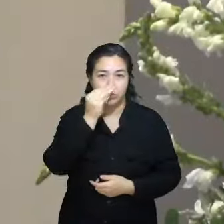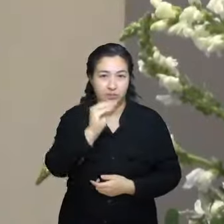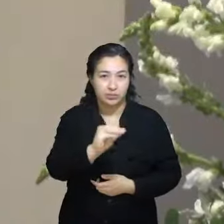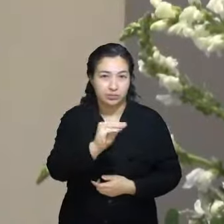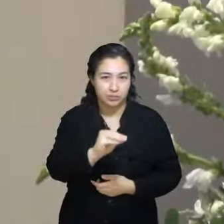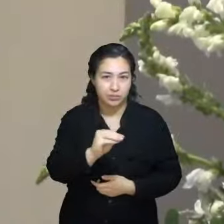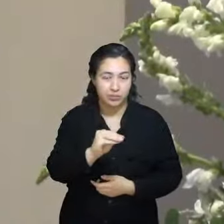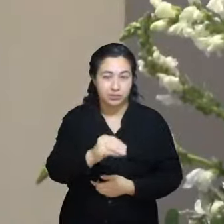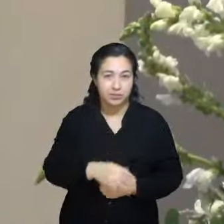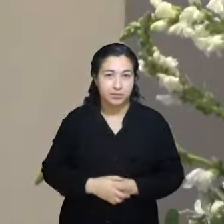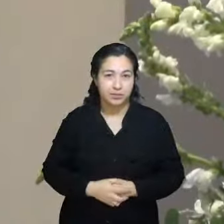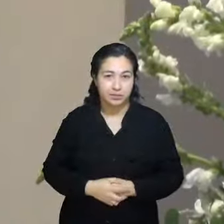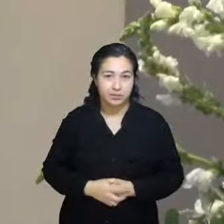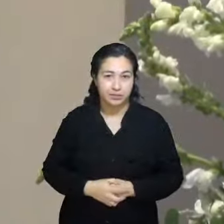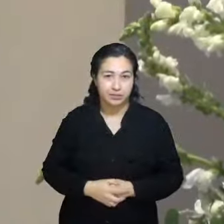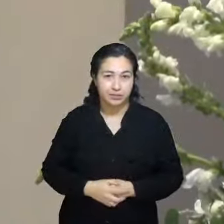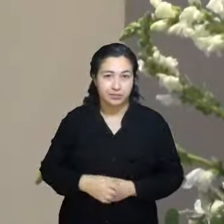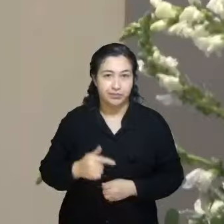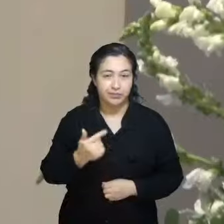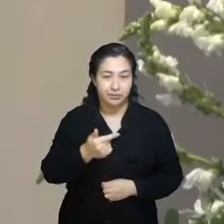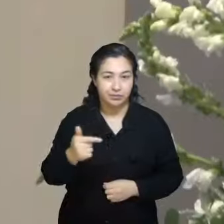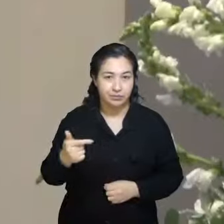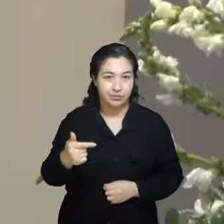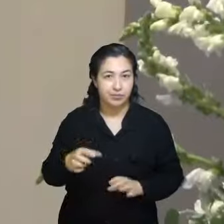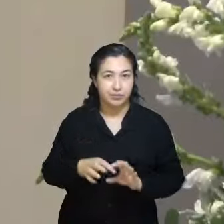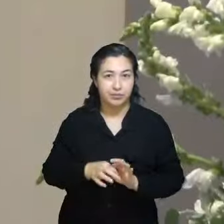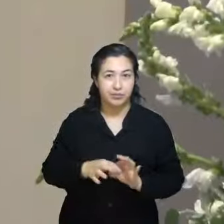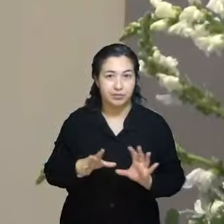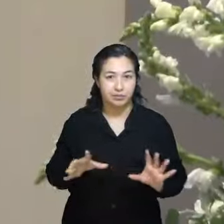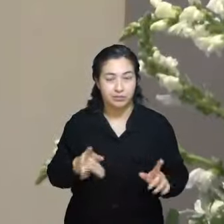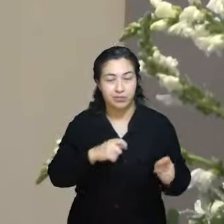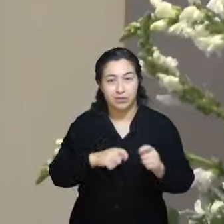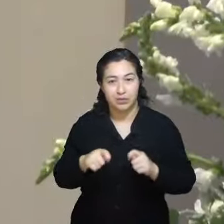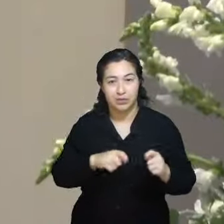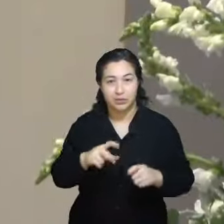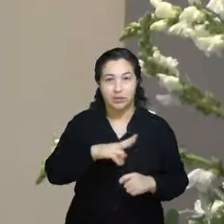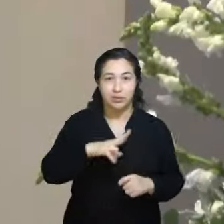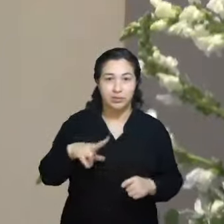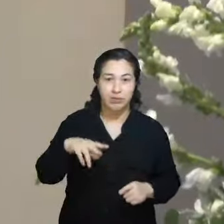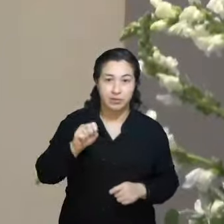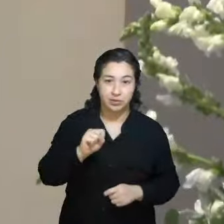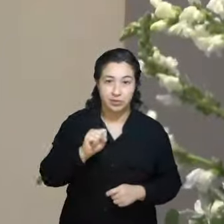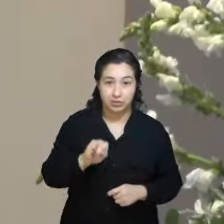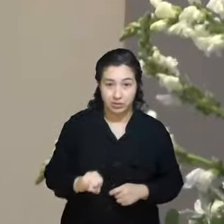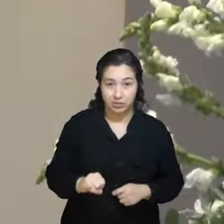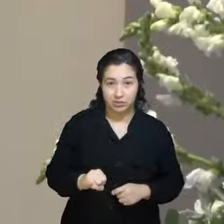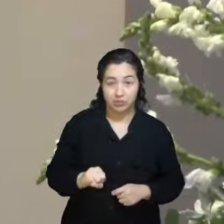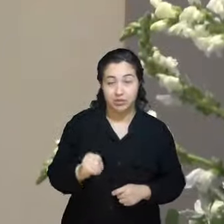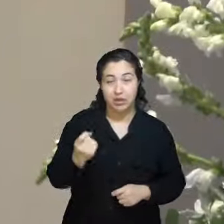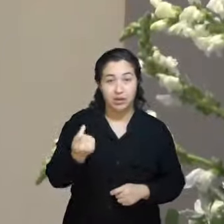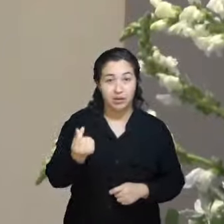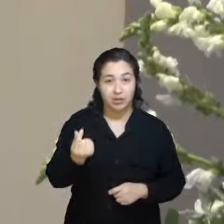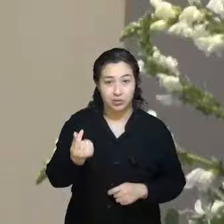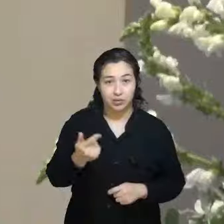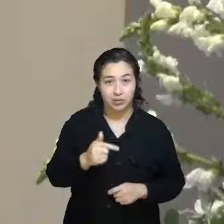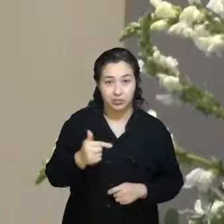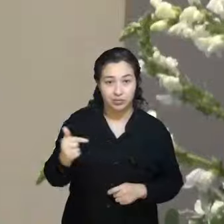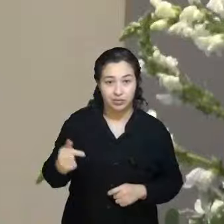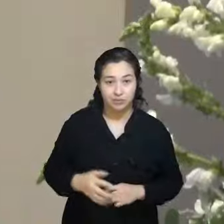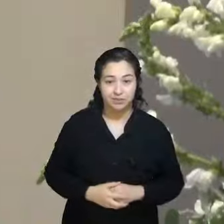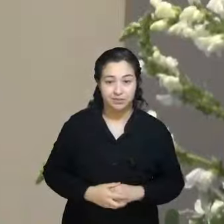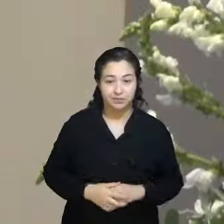Federativa que não existe autonomia administrativa e política sem autonomia financeira isso